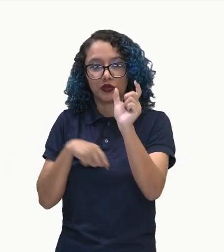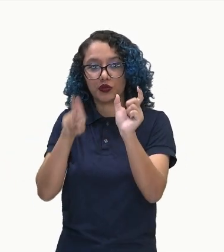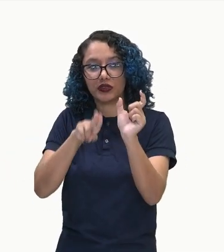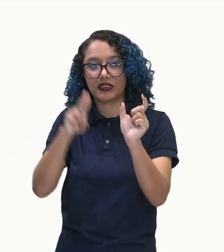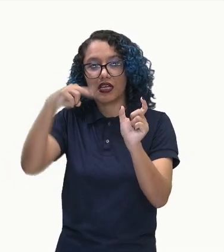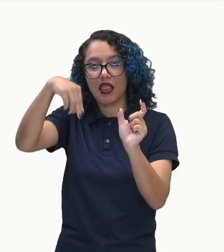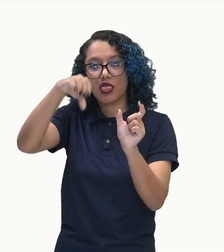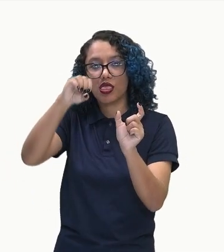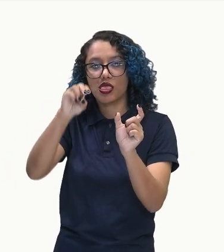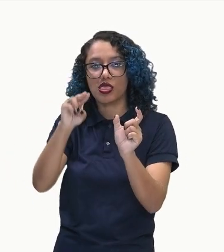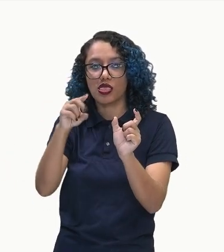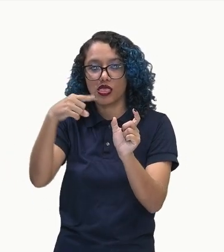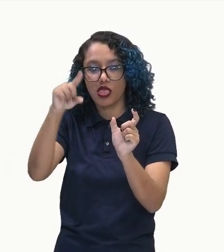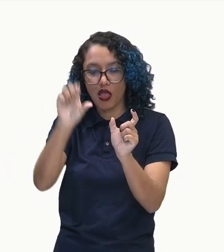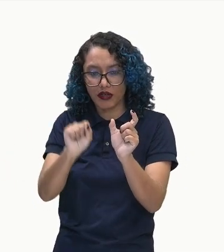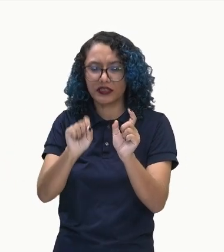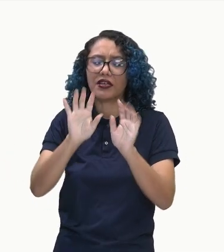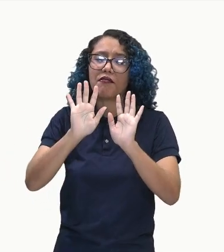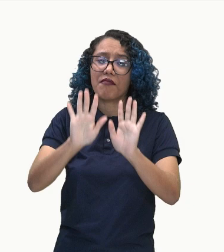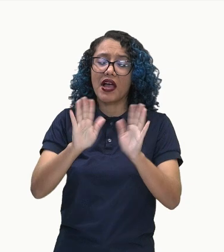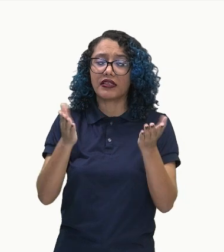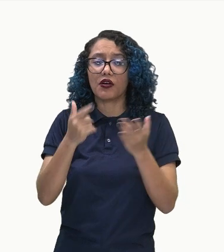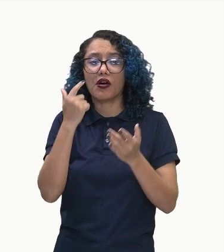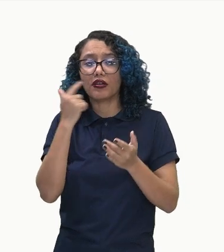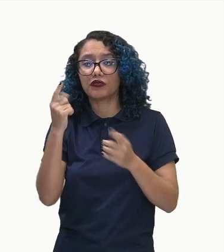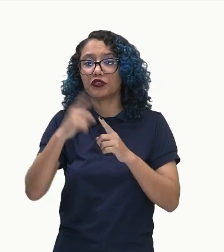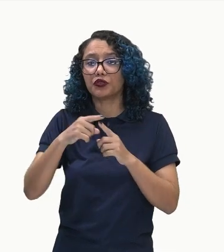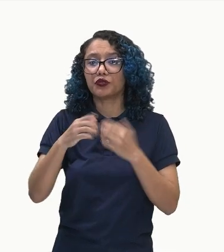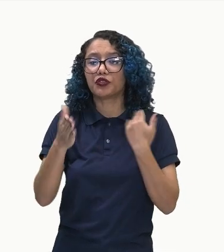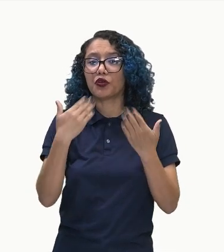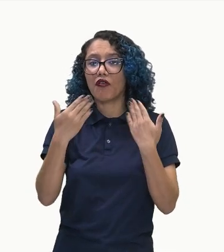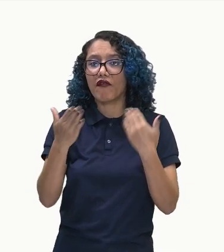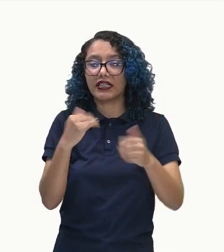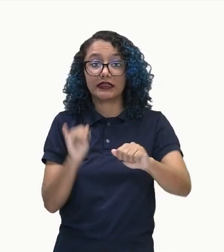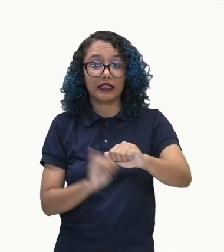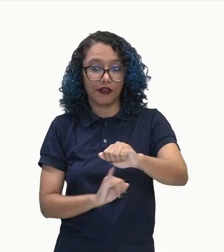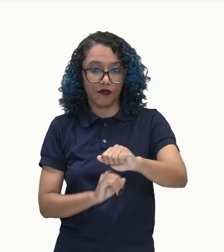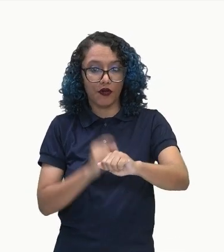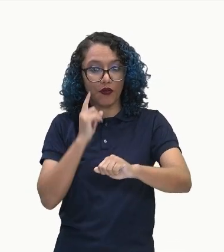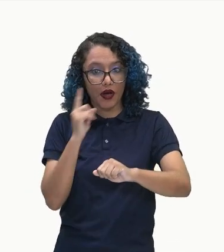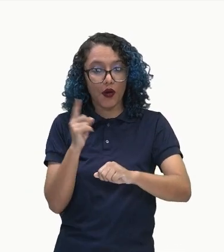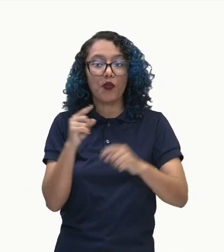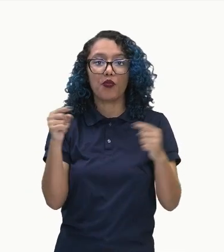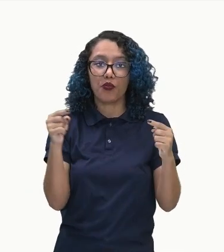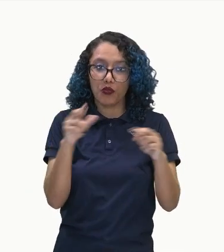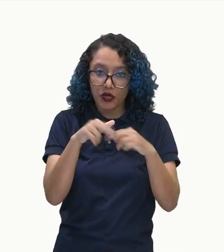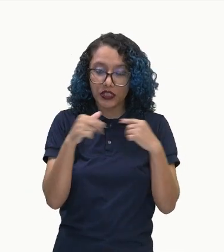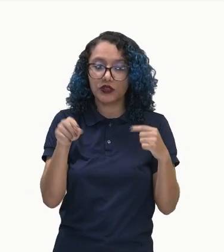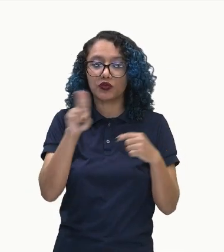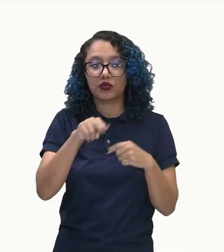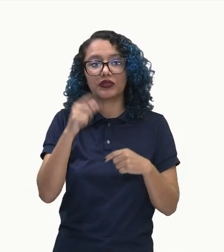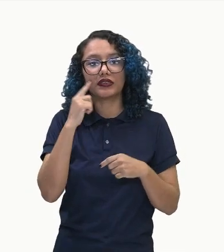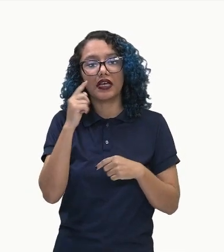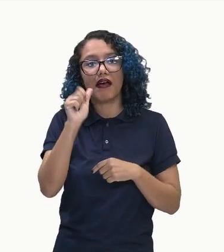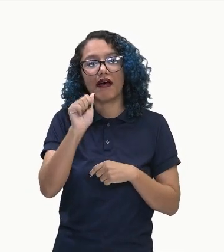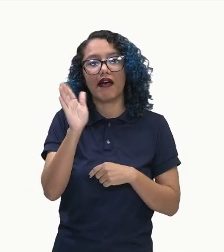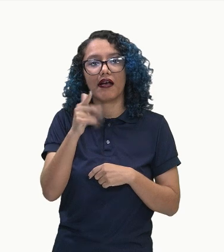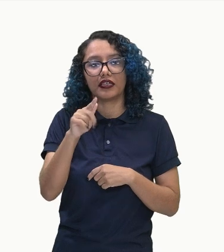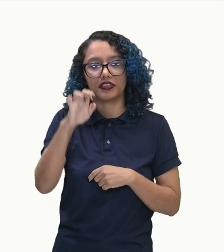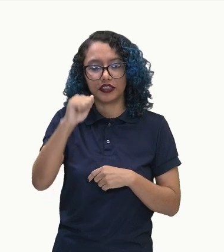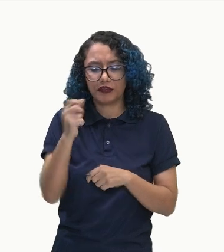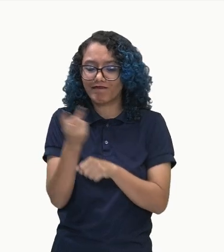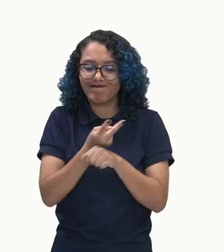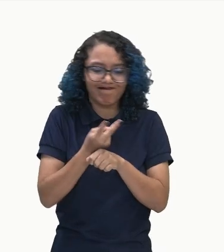o seu interlocutor, é uma conversa descontraída, né? A gente procurou por tudo quanto é